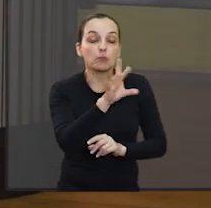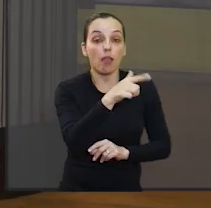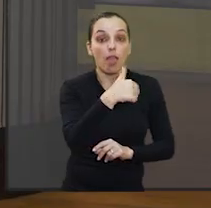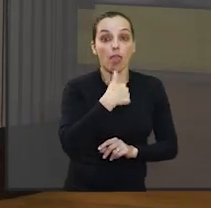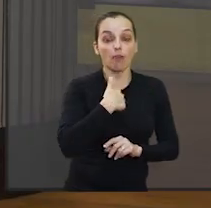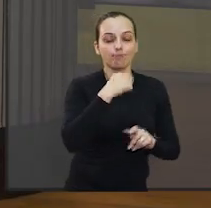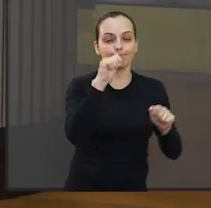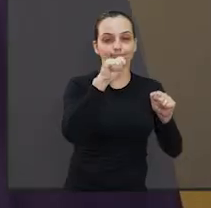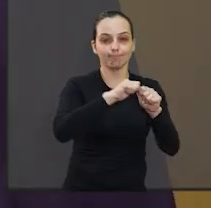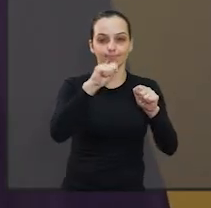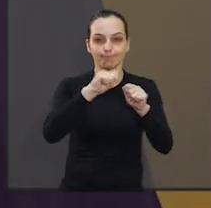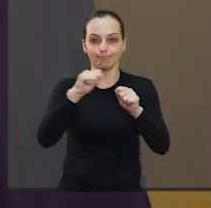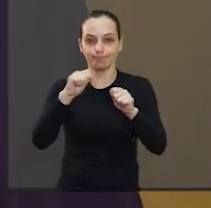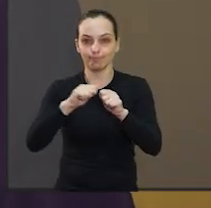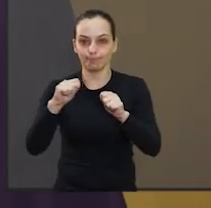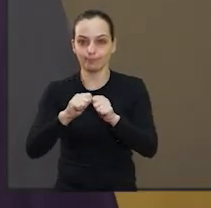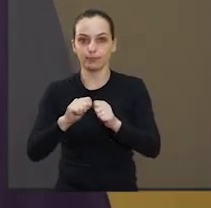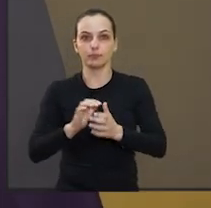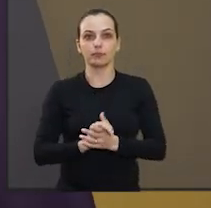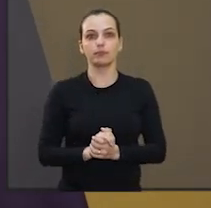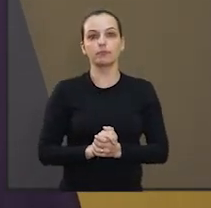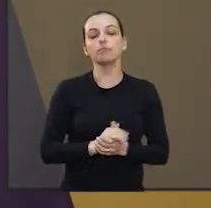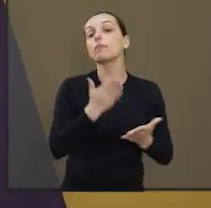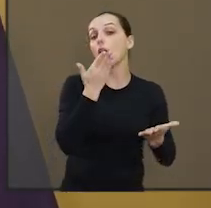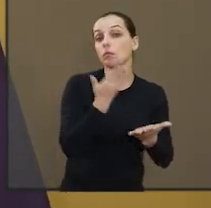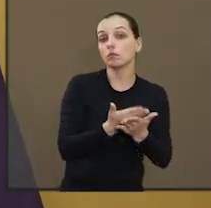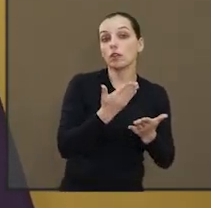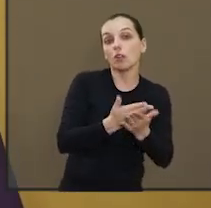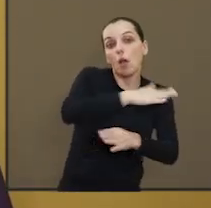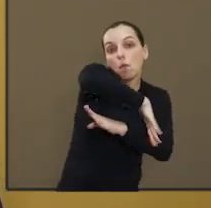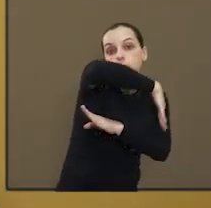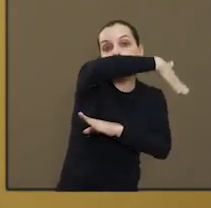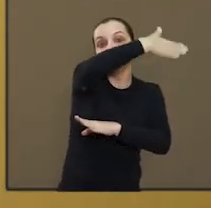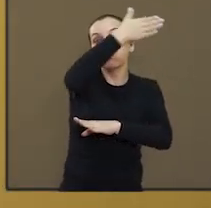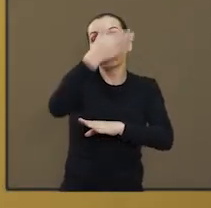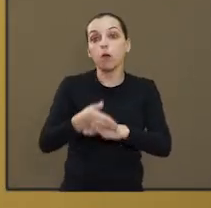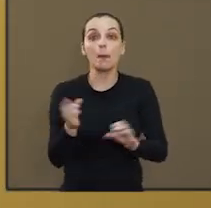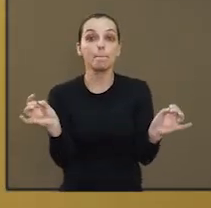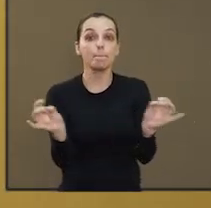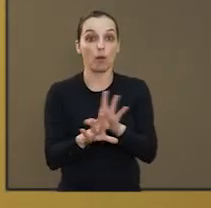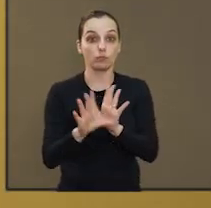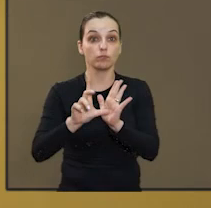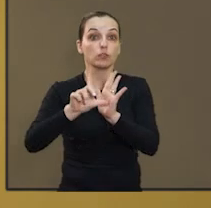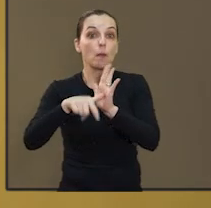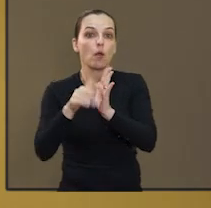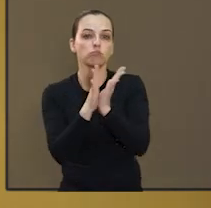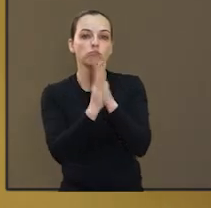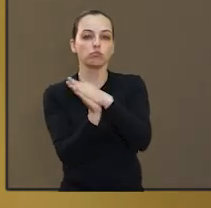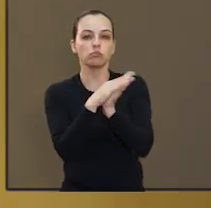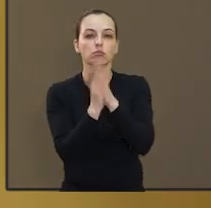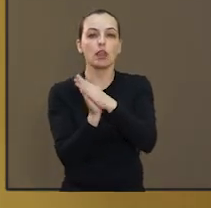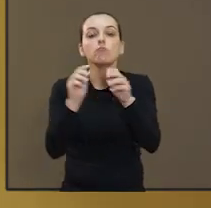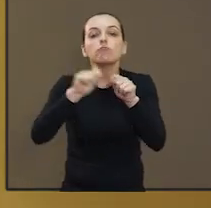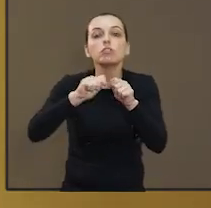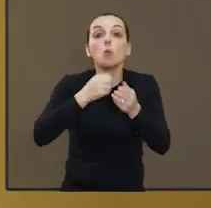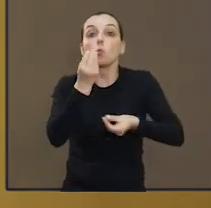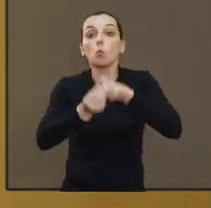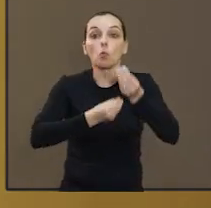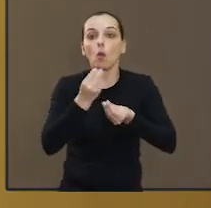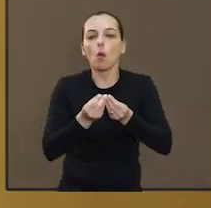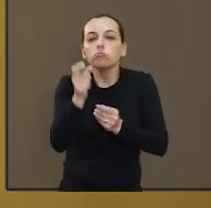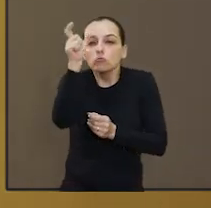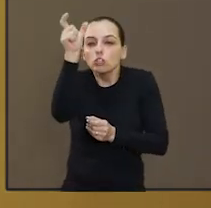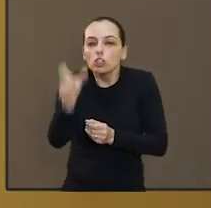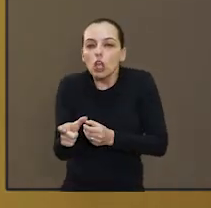Literalmente. Então, depois de um estudo a respeito do texto, vem essa confecção dos bonecos e aí